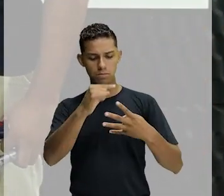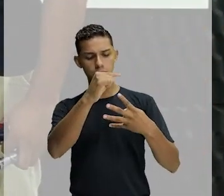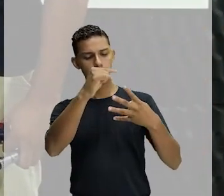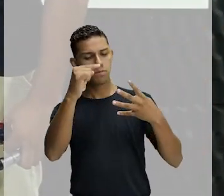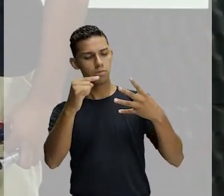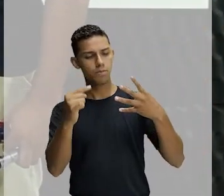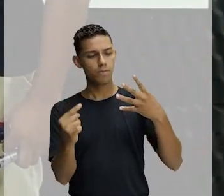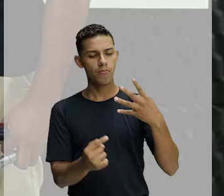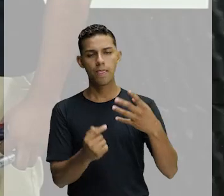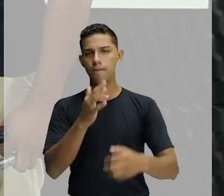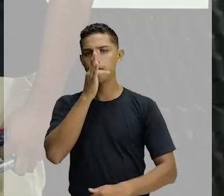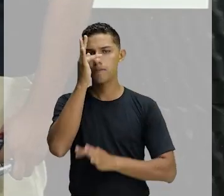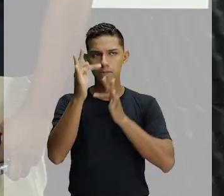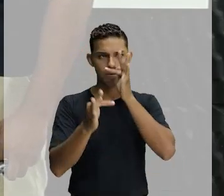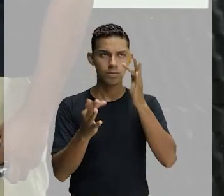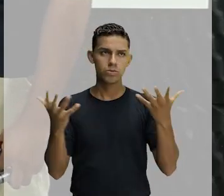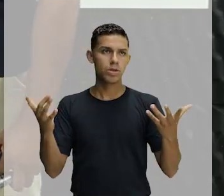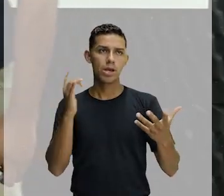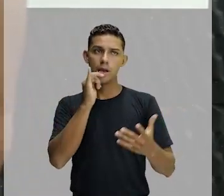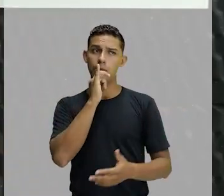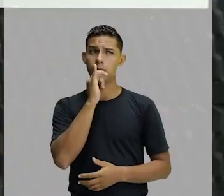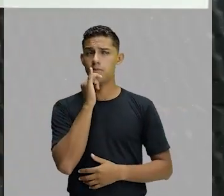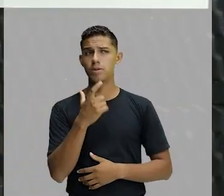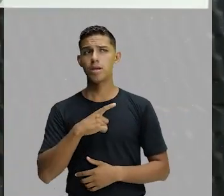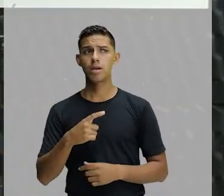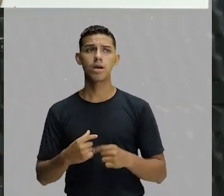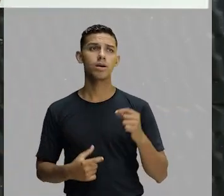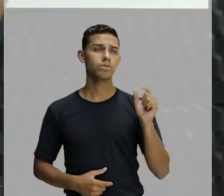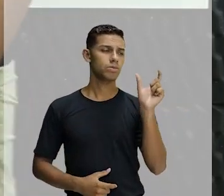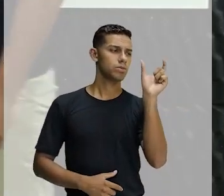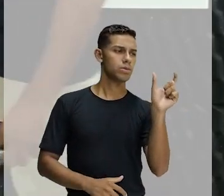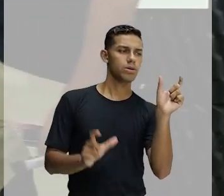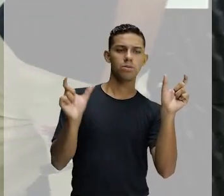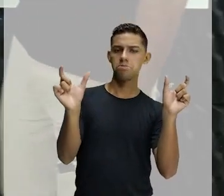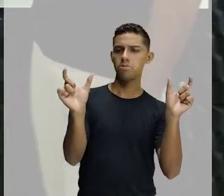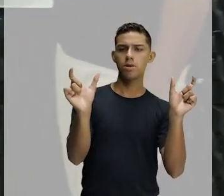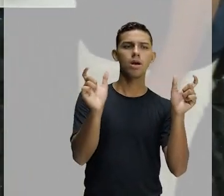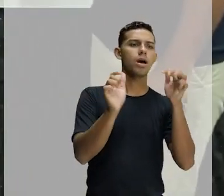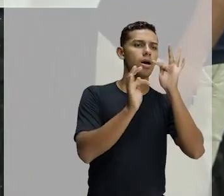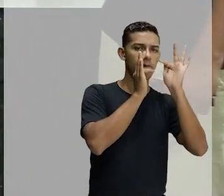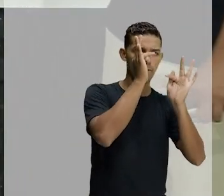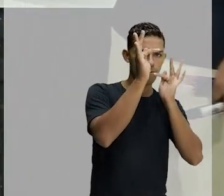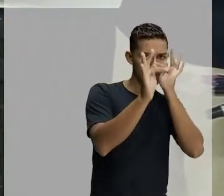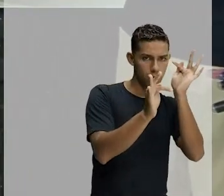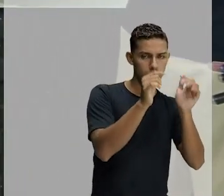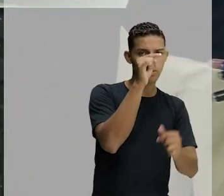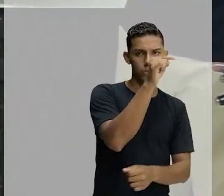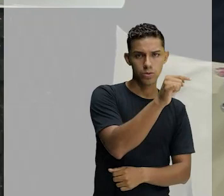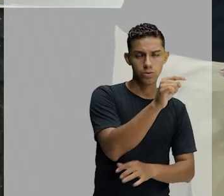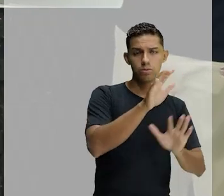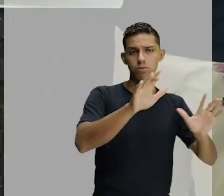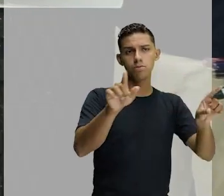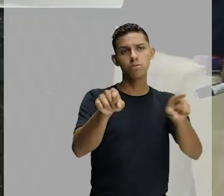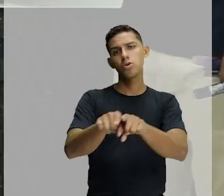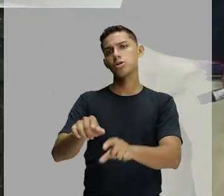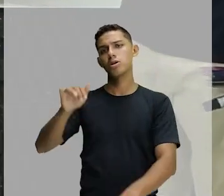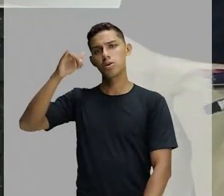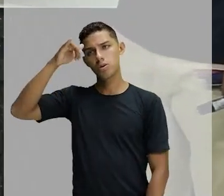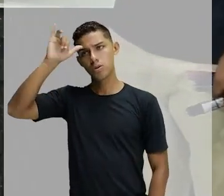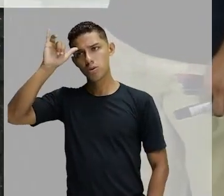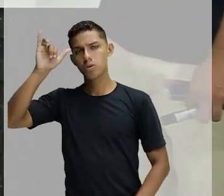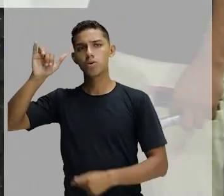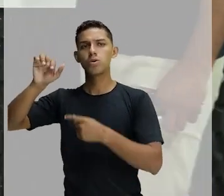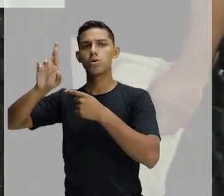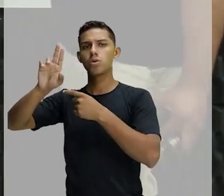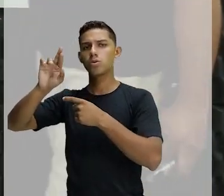com as flores. Então, ao invés de eu ter aqui as flores, eu poderia ter, por exemplo, dois gados com a pelagem